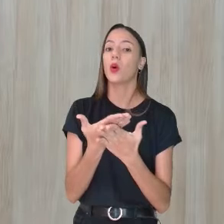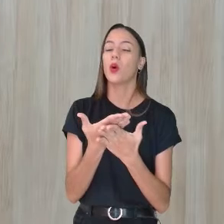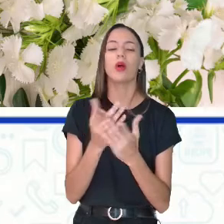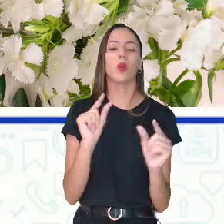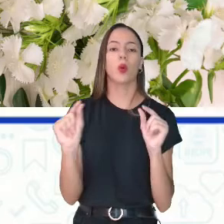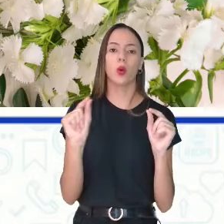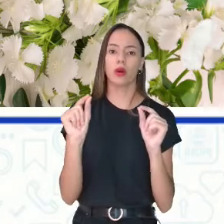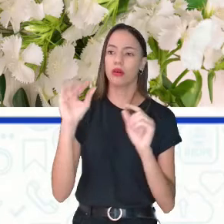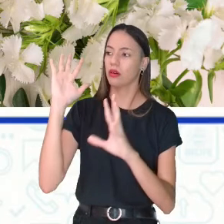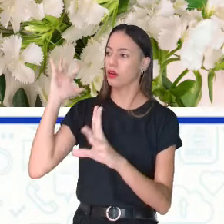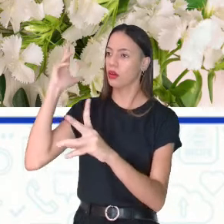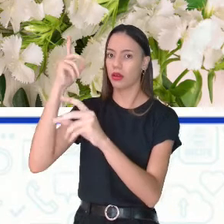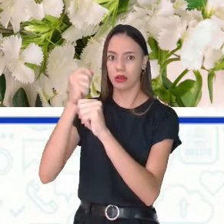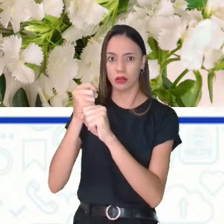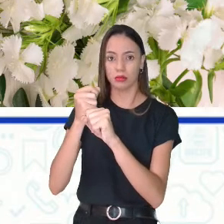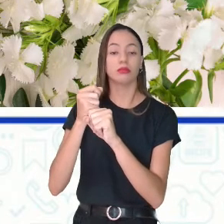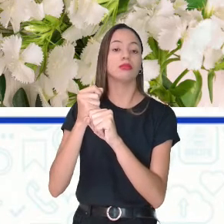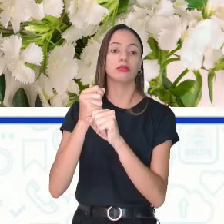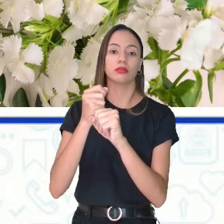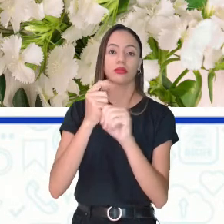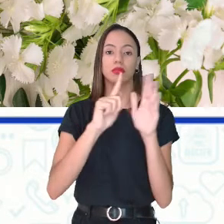é revisar